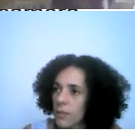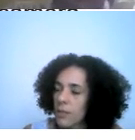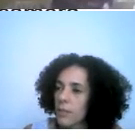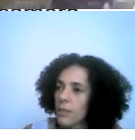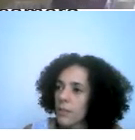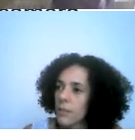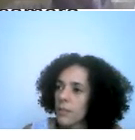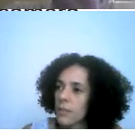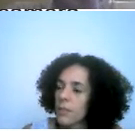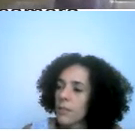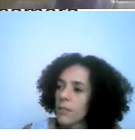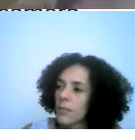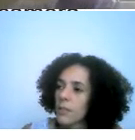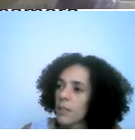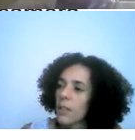a